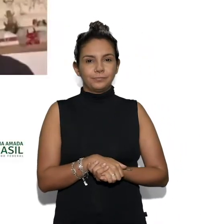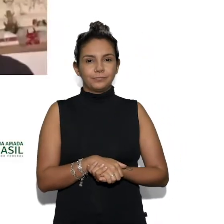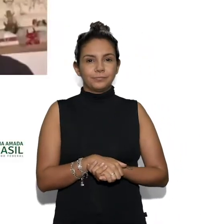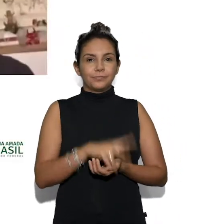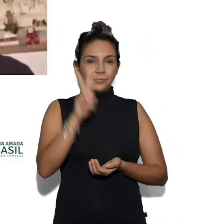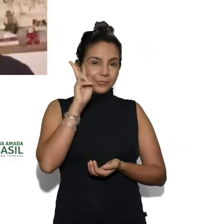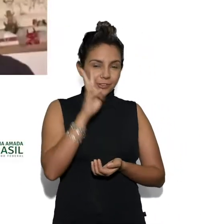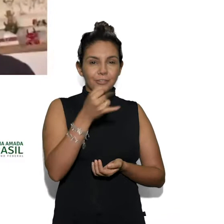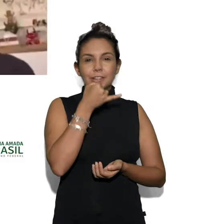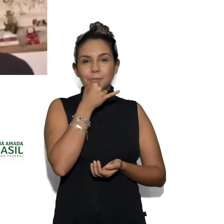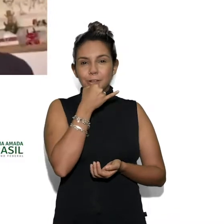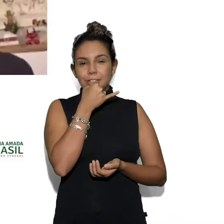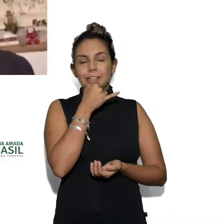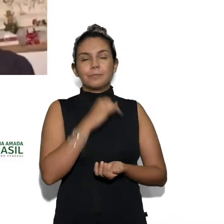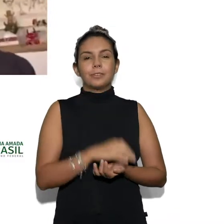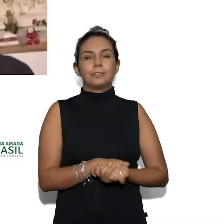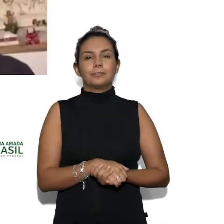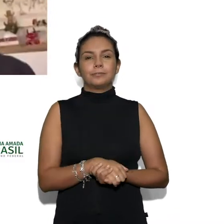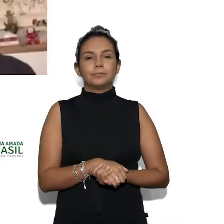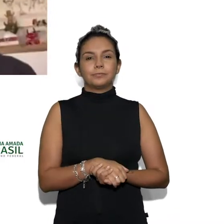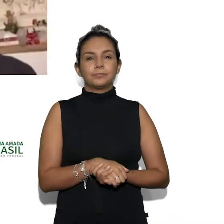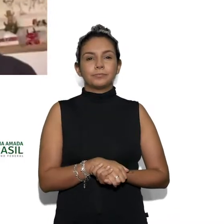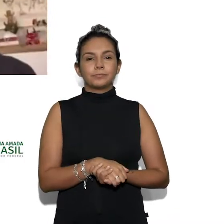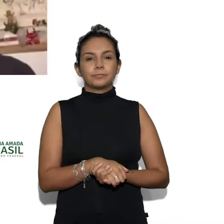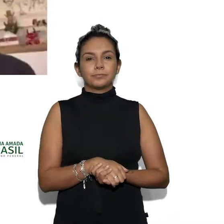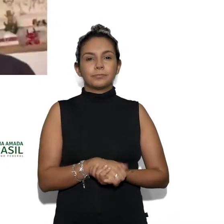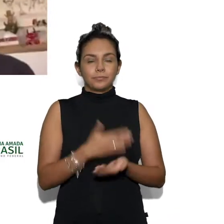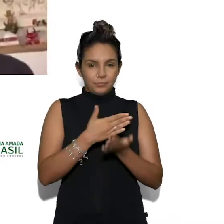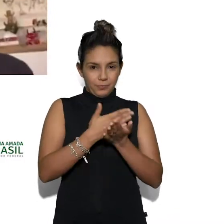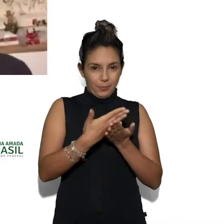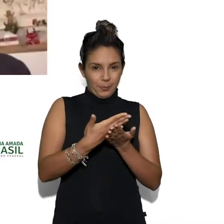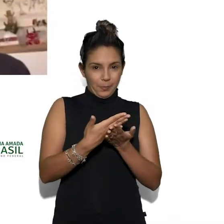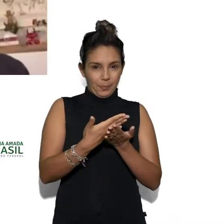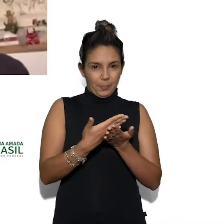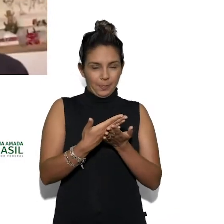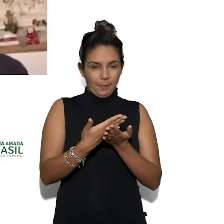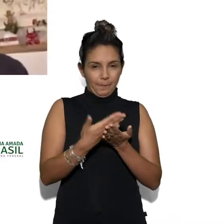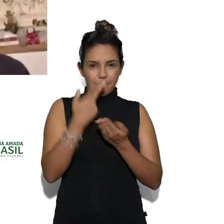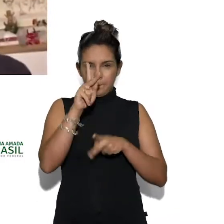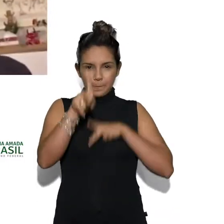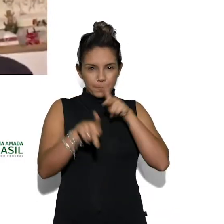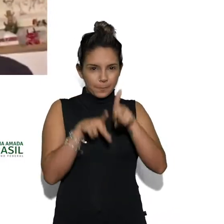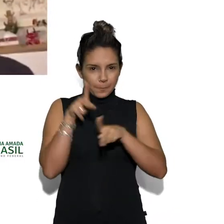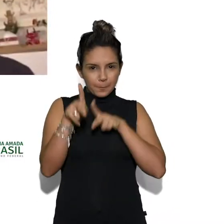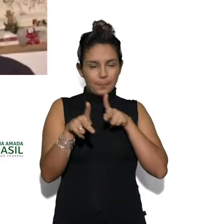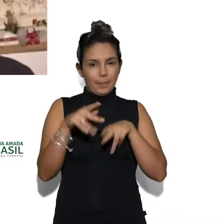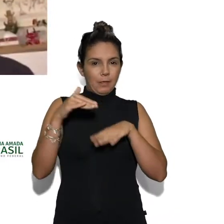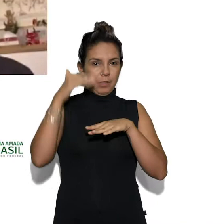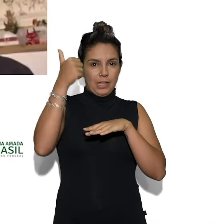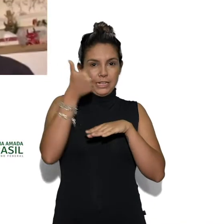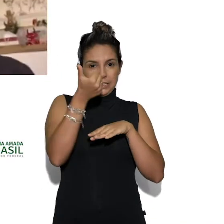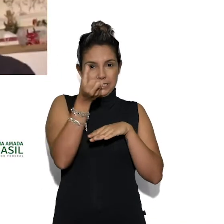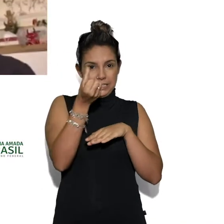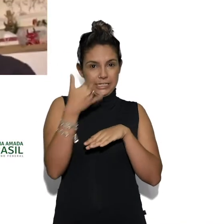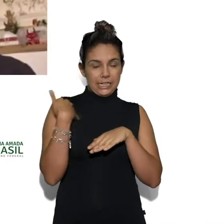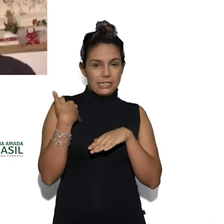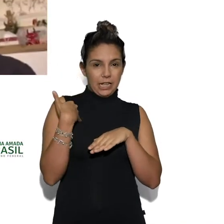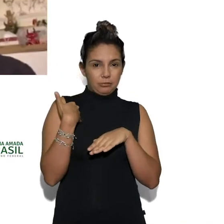Quando você vê, por exemplo, que Israel, ali pelo início de abril, conta ter toda a sua população acima dos 16 anos